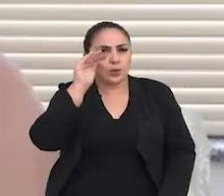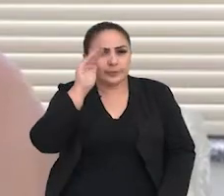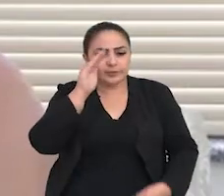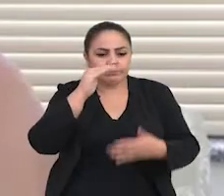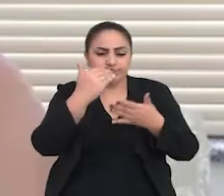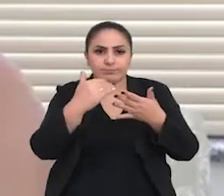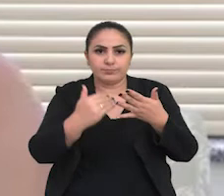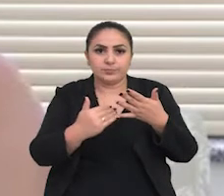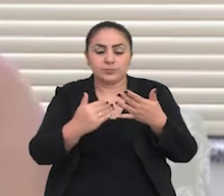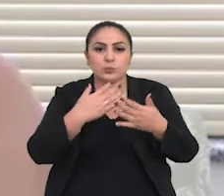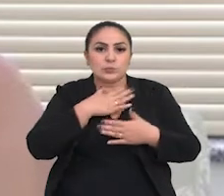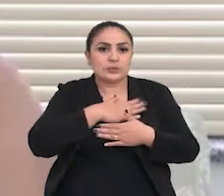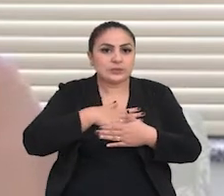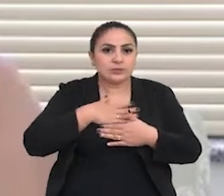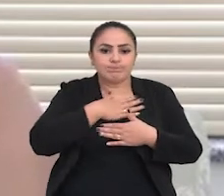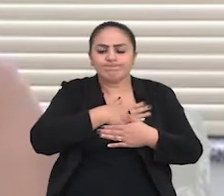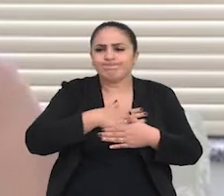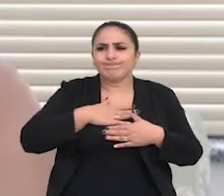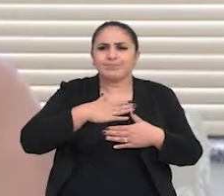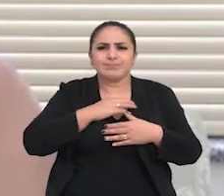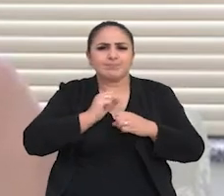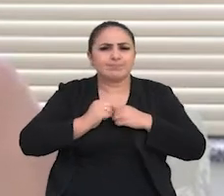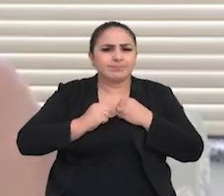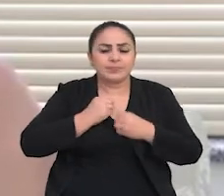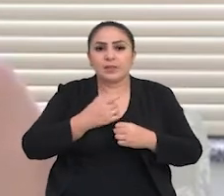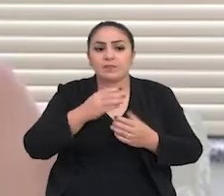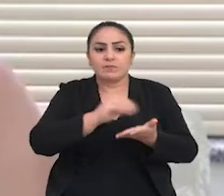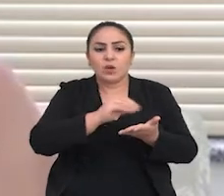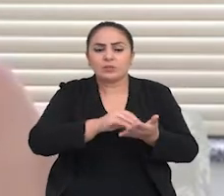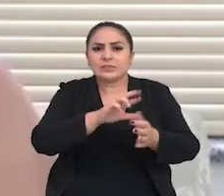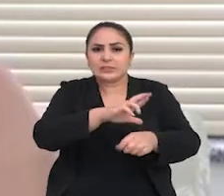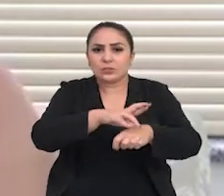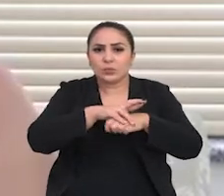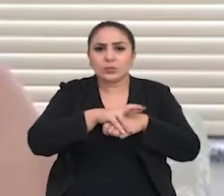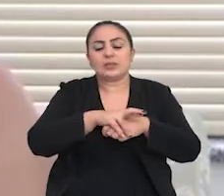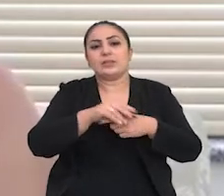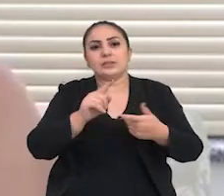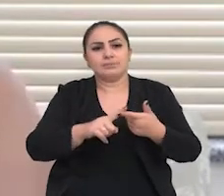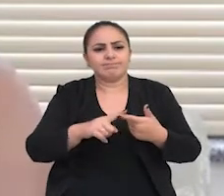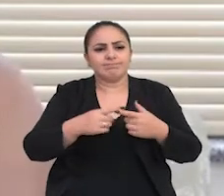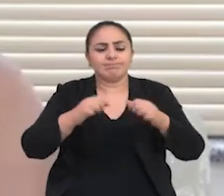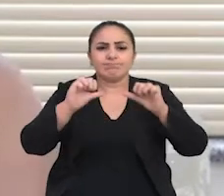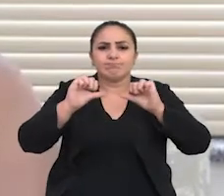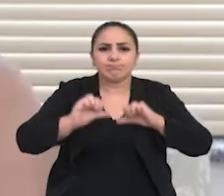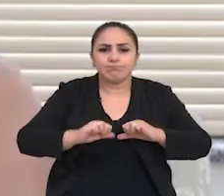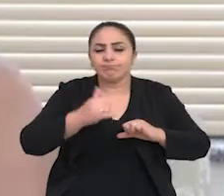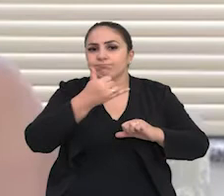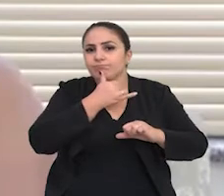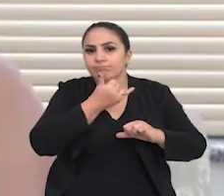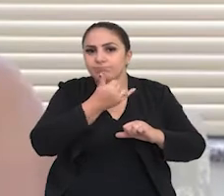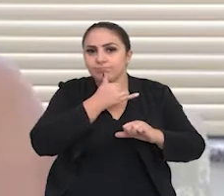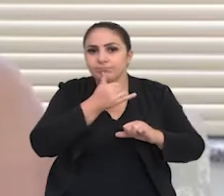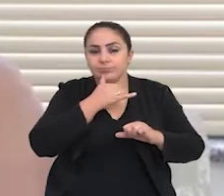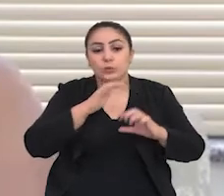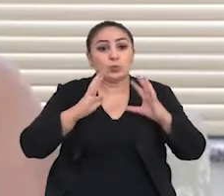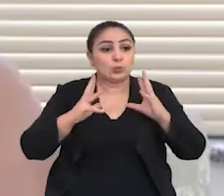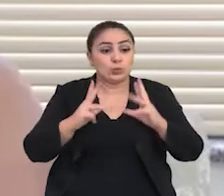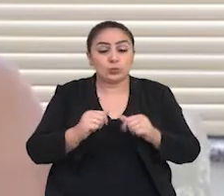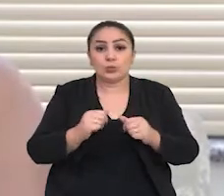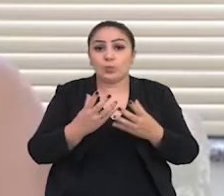gente observou, né, que os sentimentos de ansiedade, de insegurança, de desânimo,